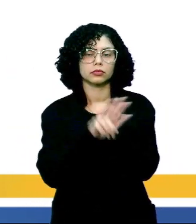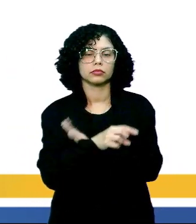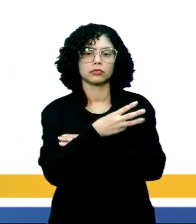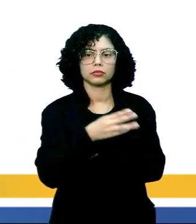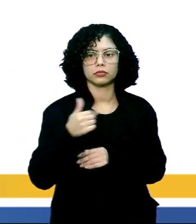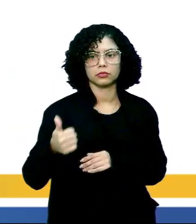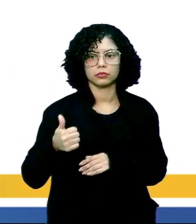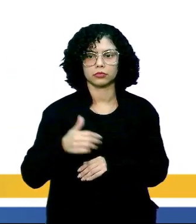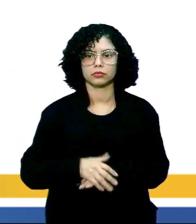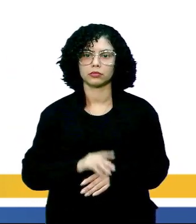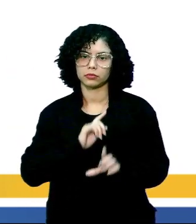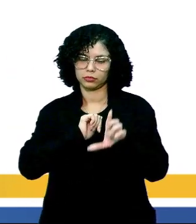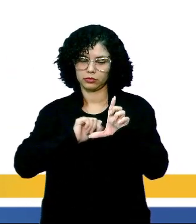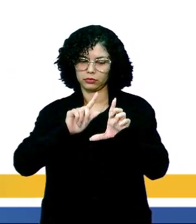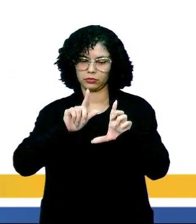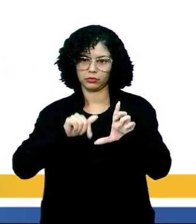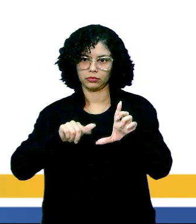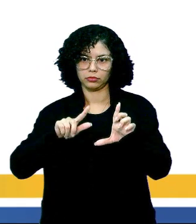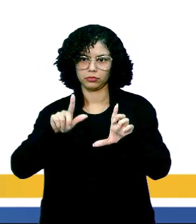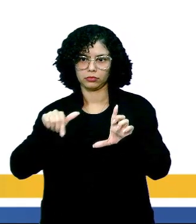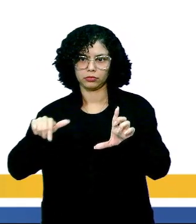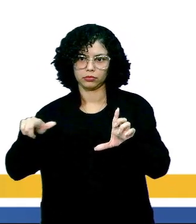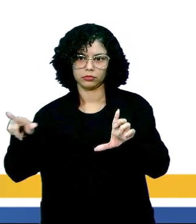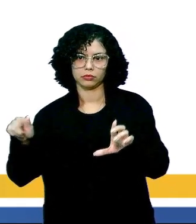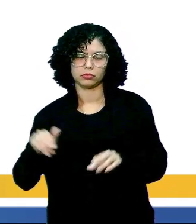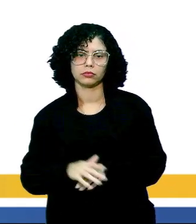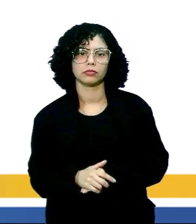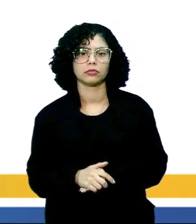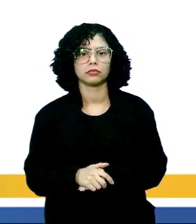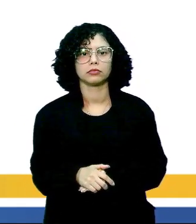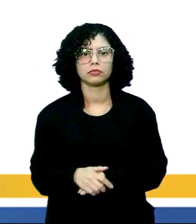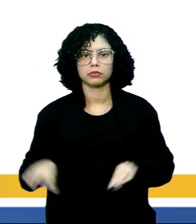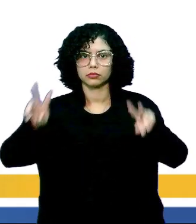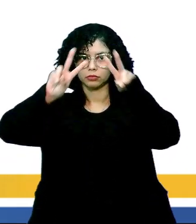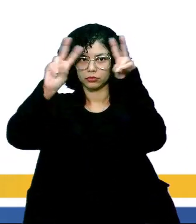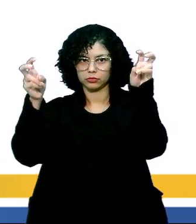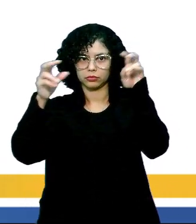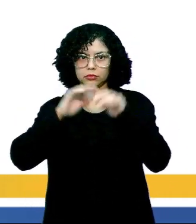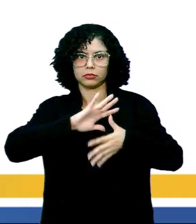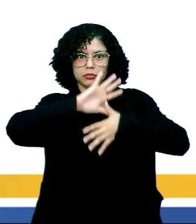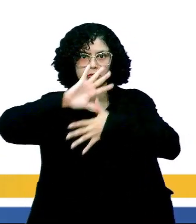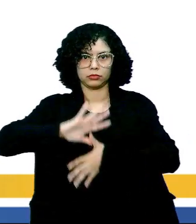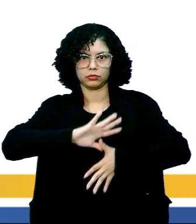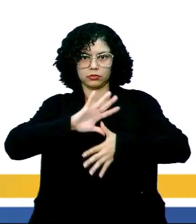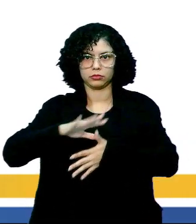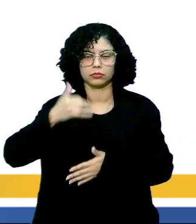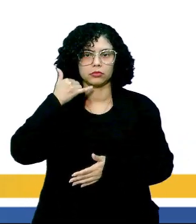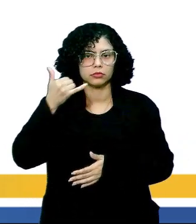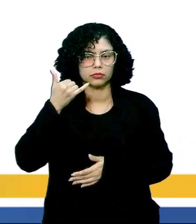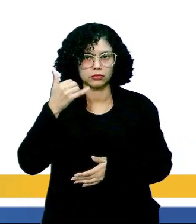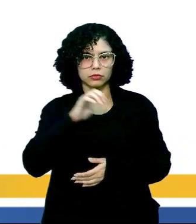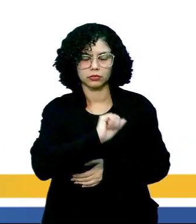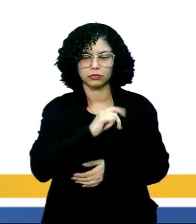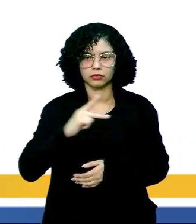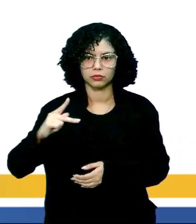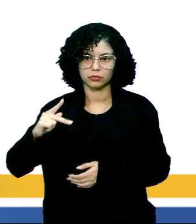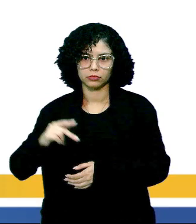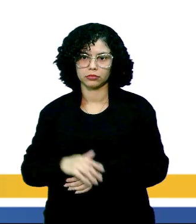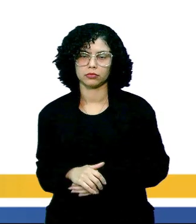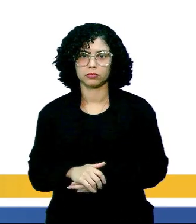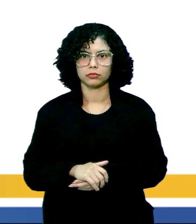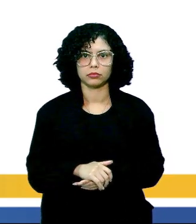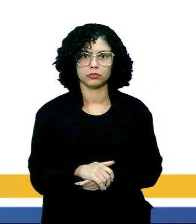onde nós temos um gráfico, ok? E o título dele é America's Growing